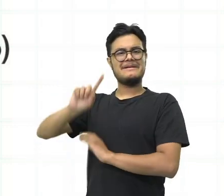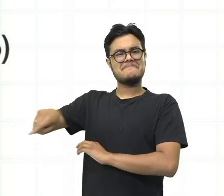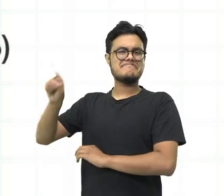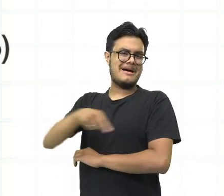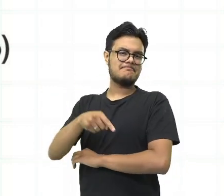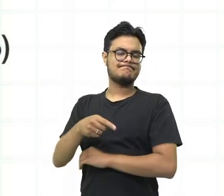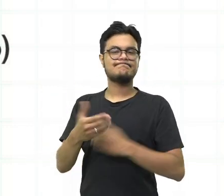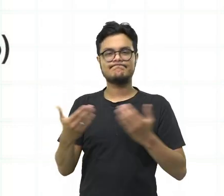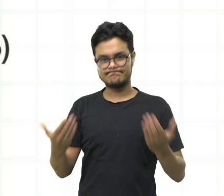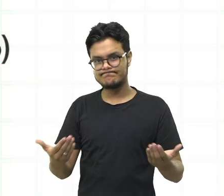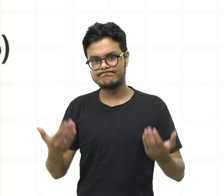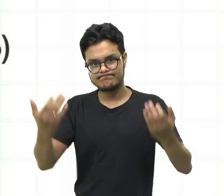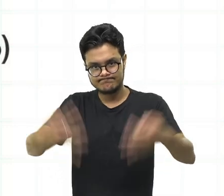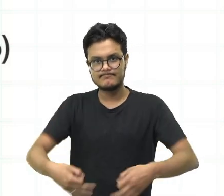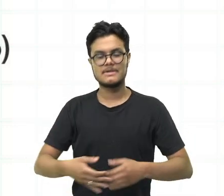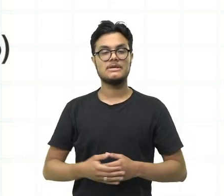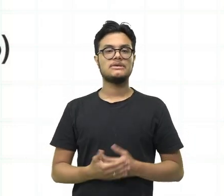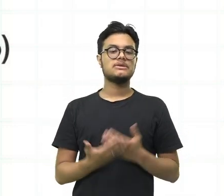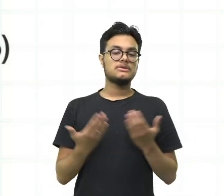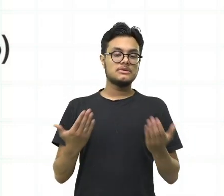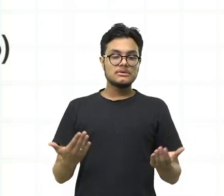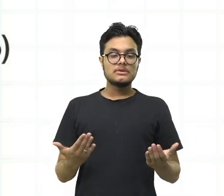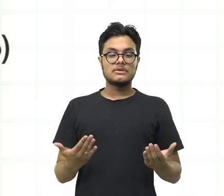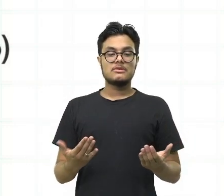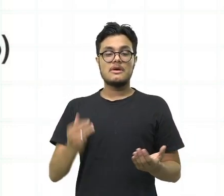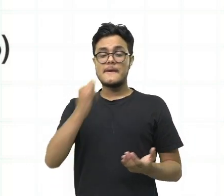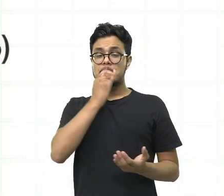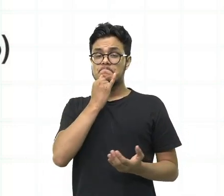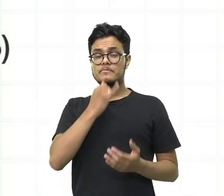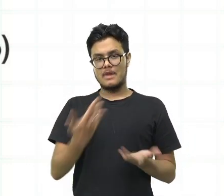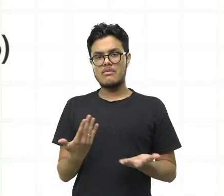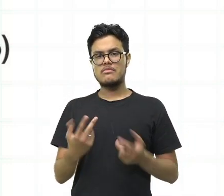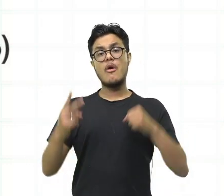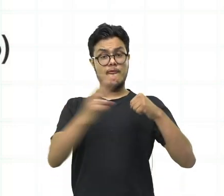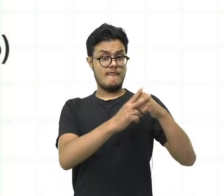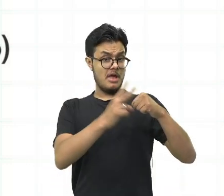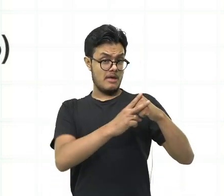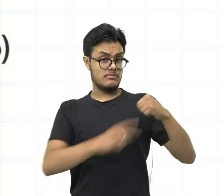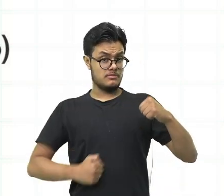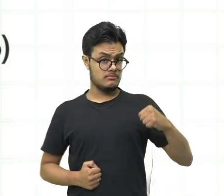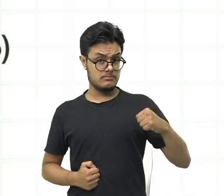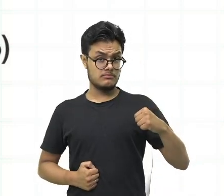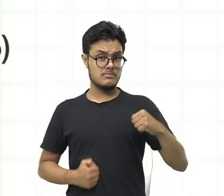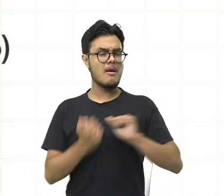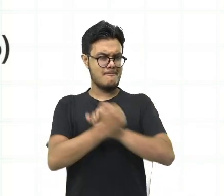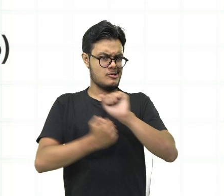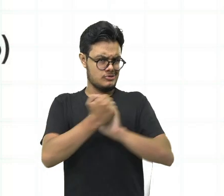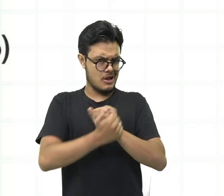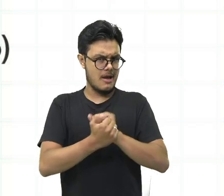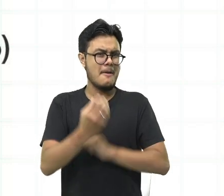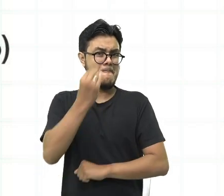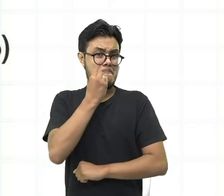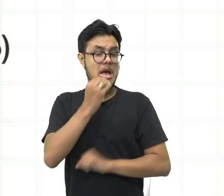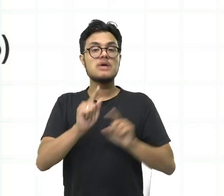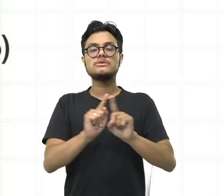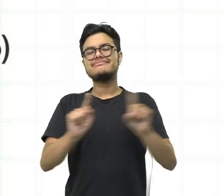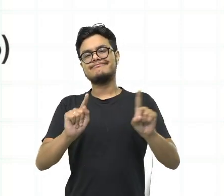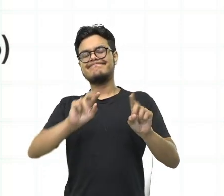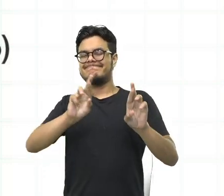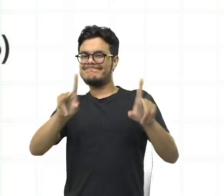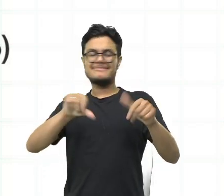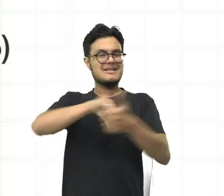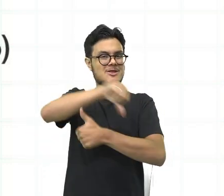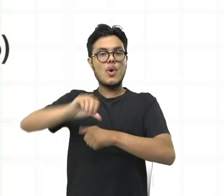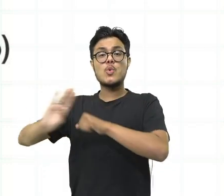aqui, ele tem como base o verbo beijar e se tornou o quê? Beijo. E a classificação ficou como o